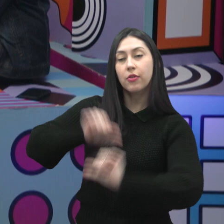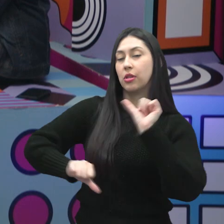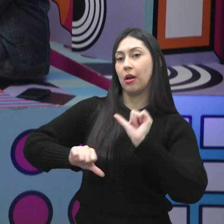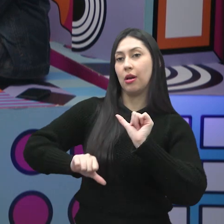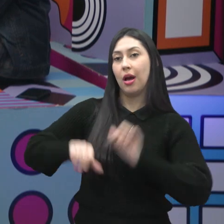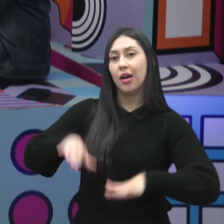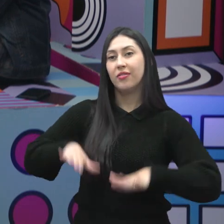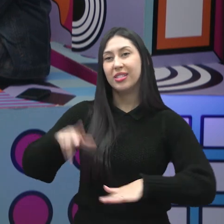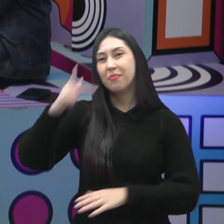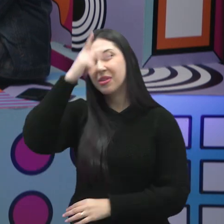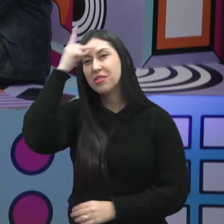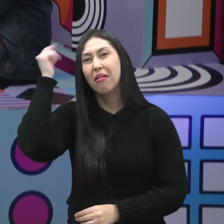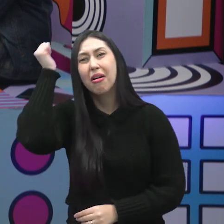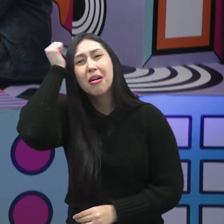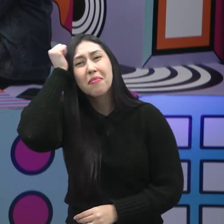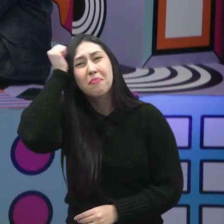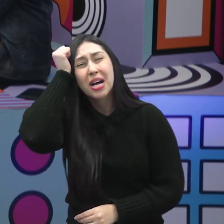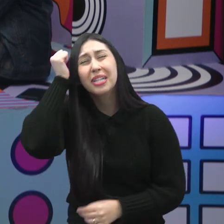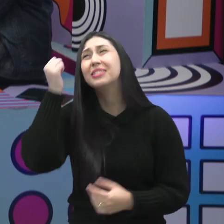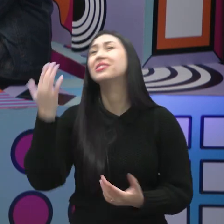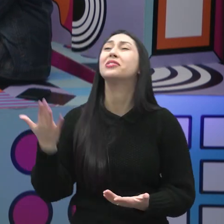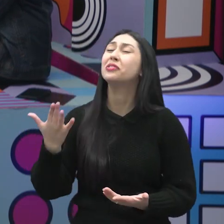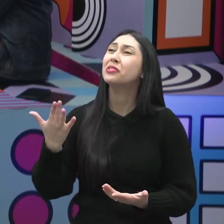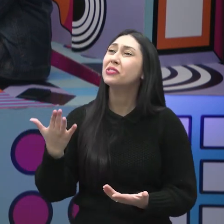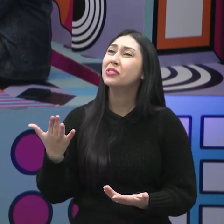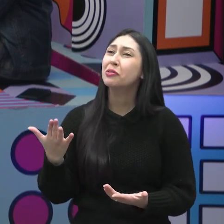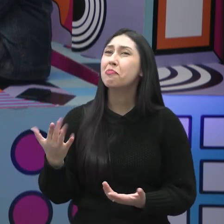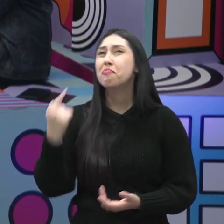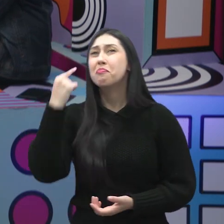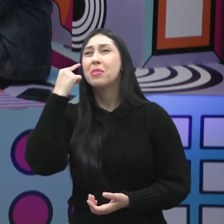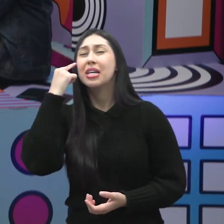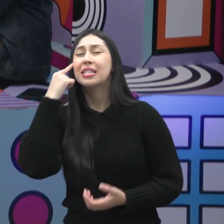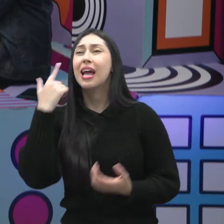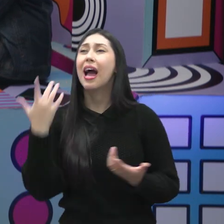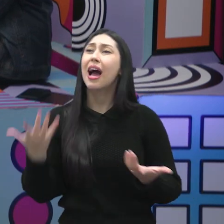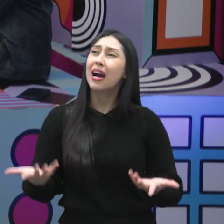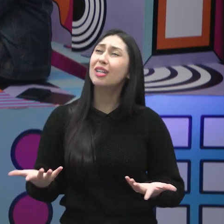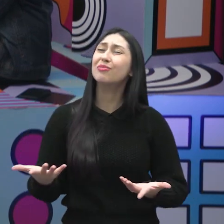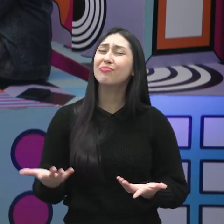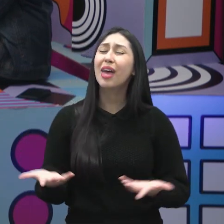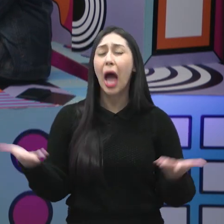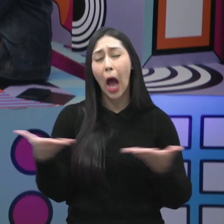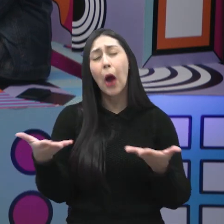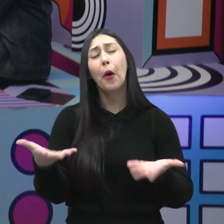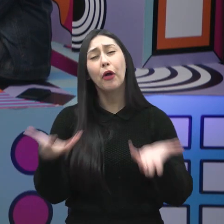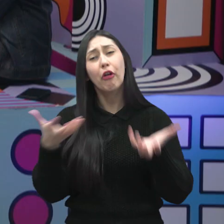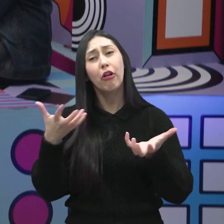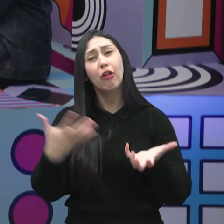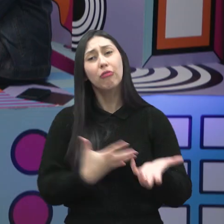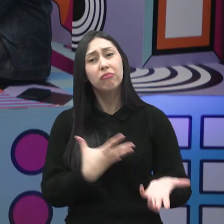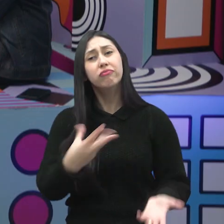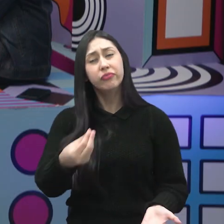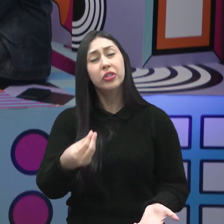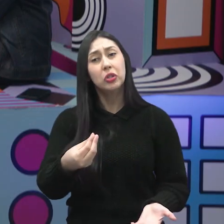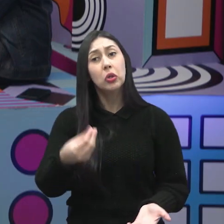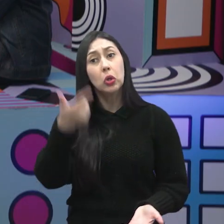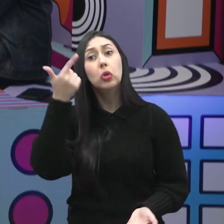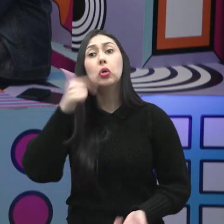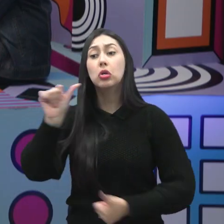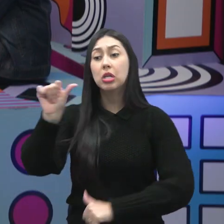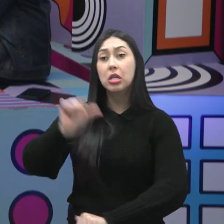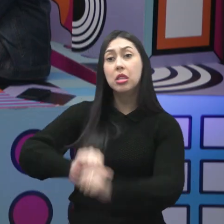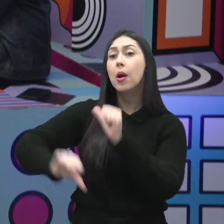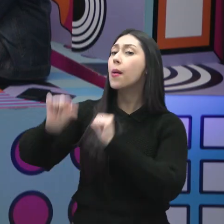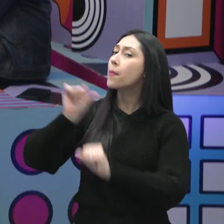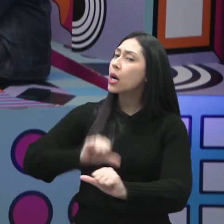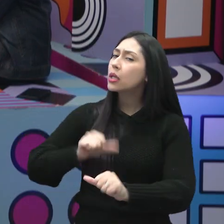Quem muda de ideia por ser tão novo e vai olhar lá para frente, aí não, quero ter filhos, sim, né? Resolvi ter